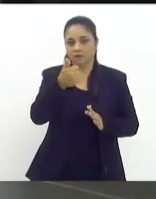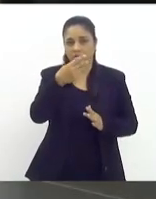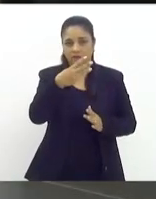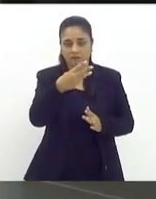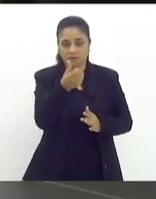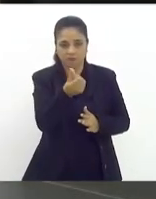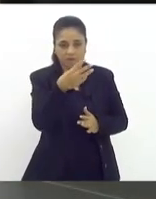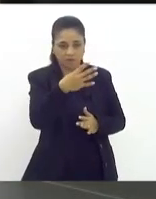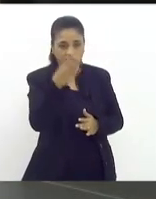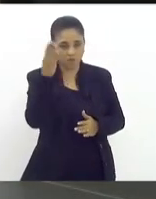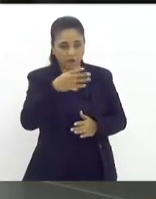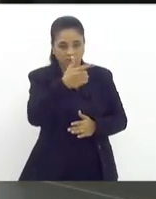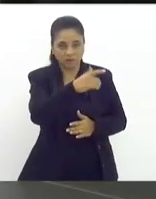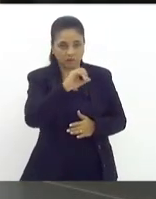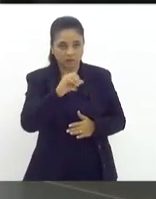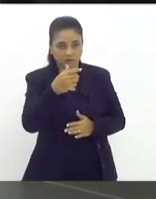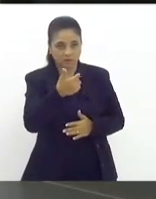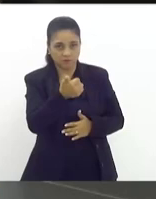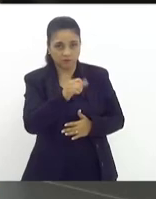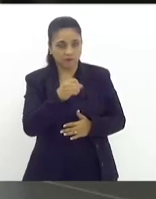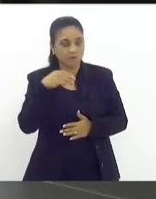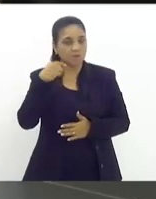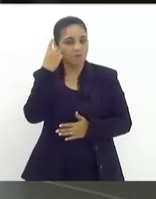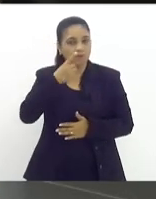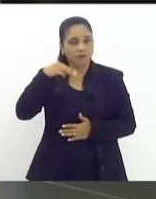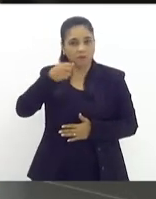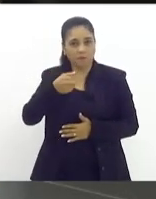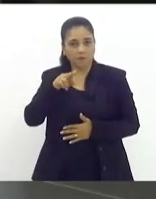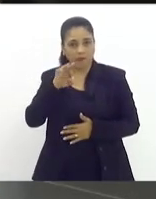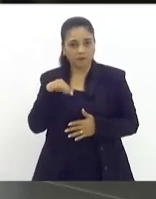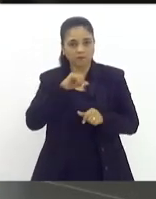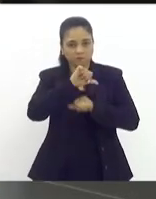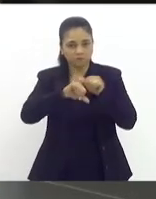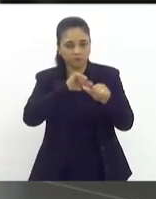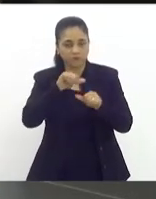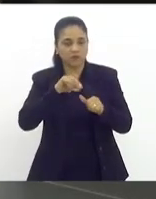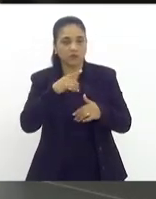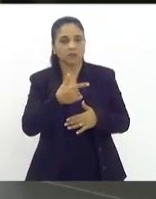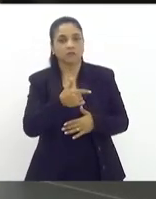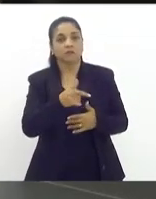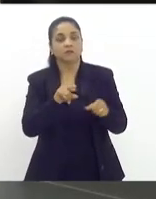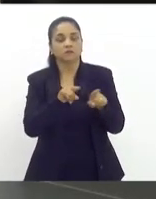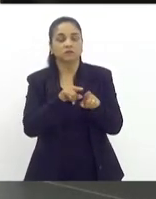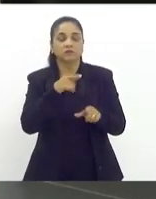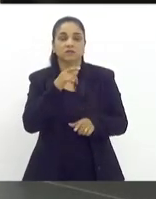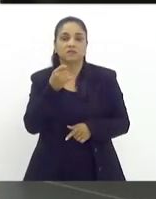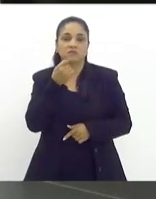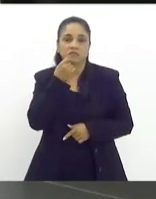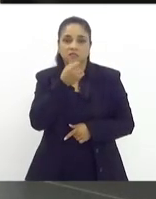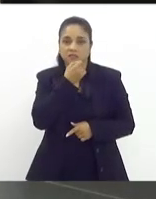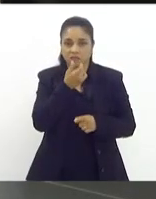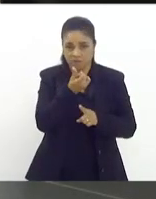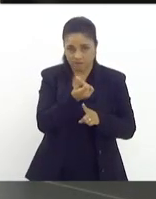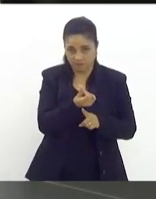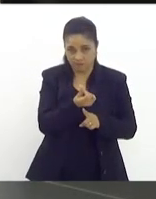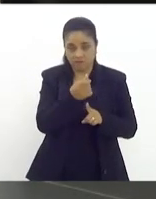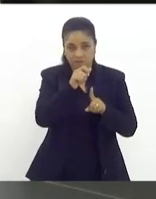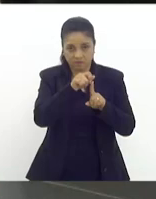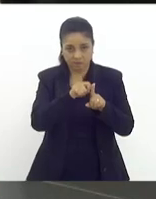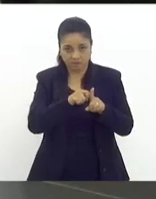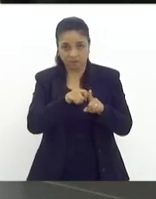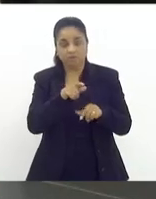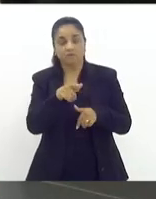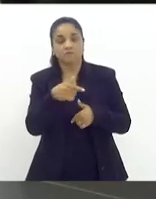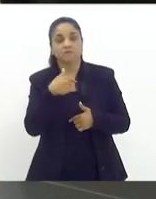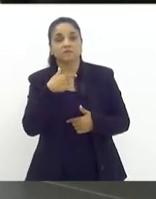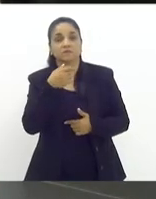deputada Marta Rocha, que altera a Lei 3244, de 6 de setembro de 99, para regulamentar a inclusão e